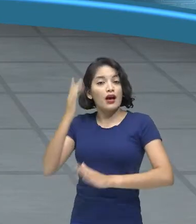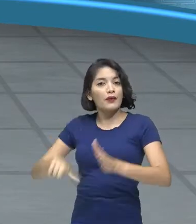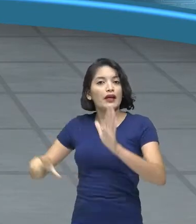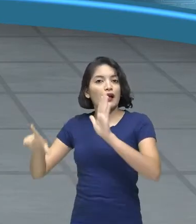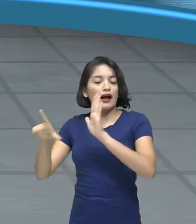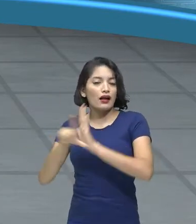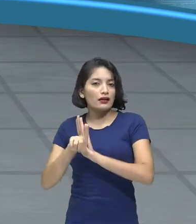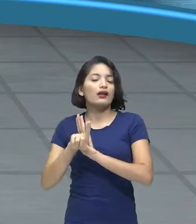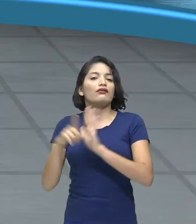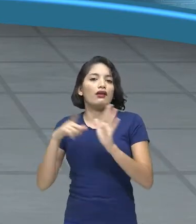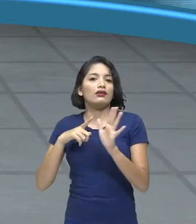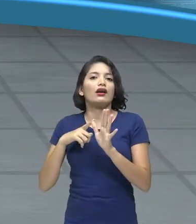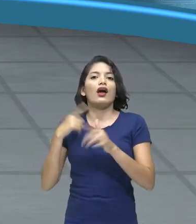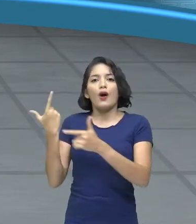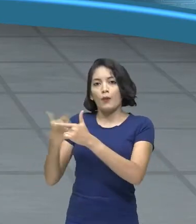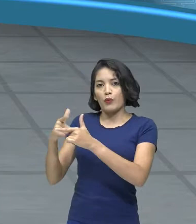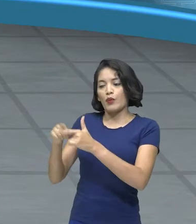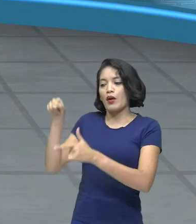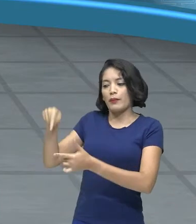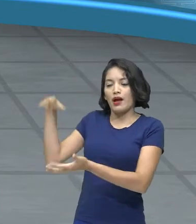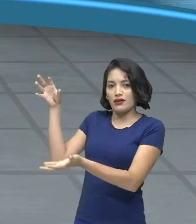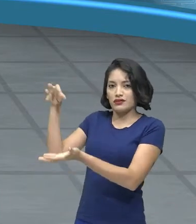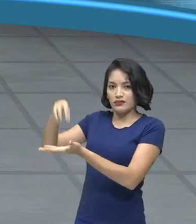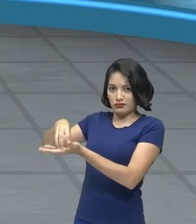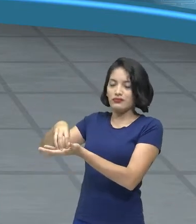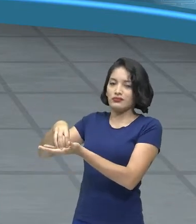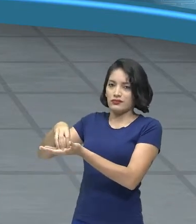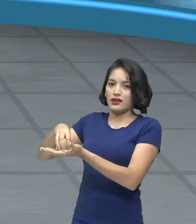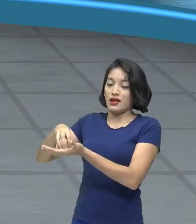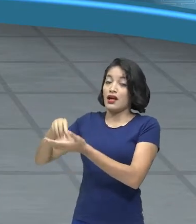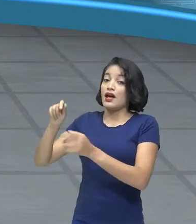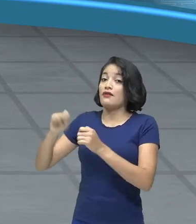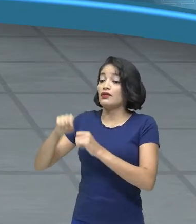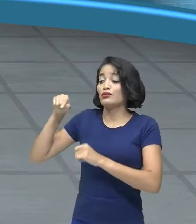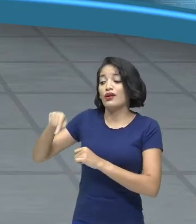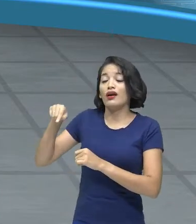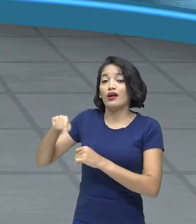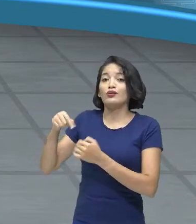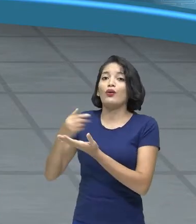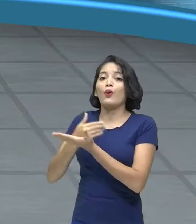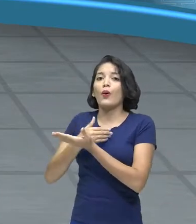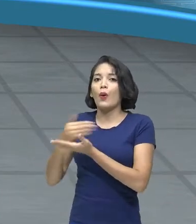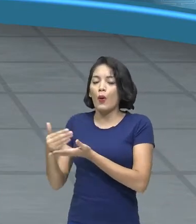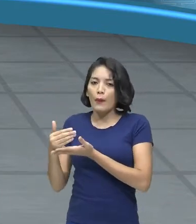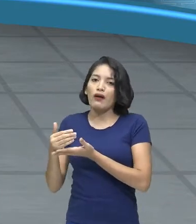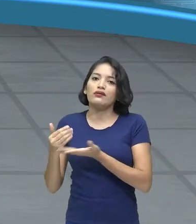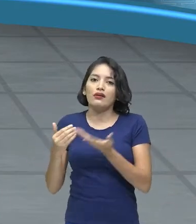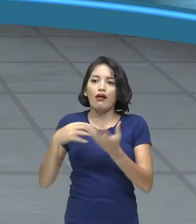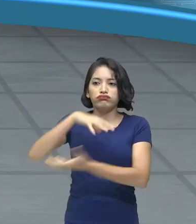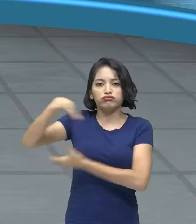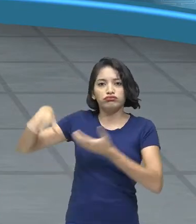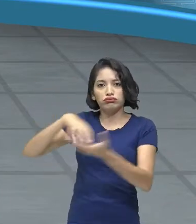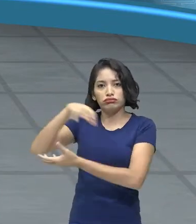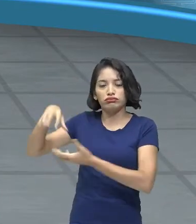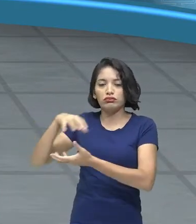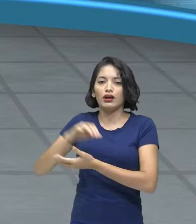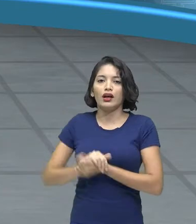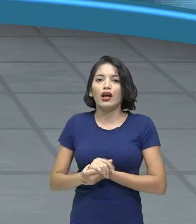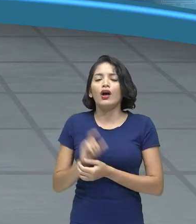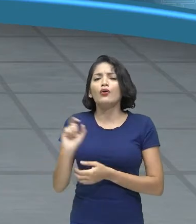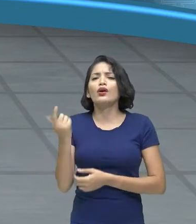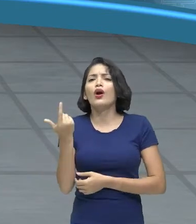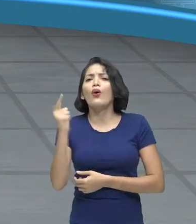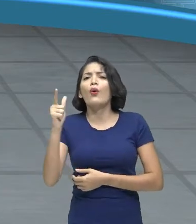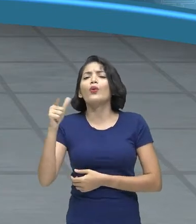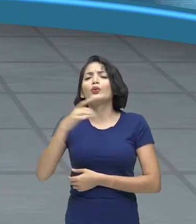um transtorno para os colonos e vai fazer com que os colonos comecem um processo de revolta. E ainda mais, qual era o outro